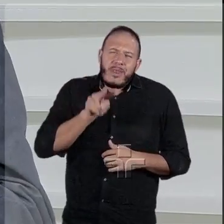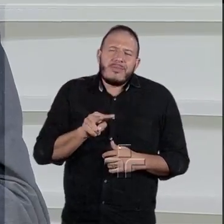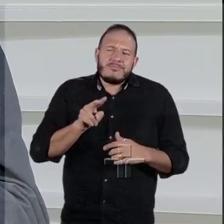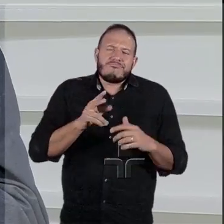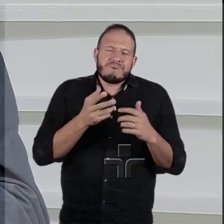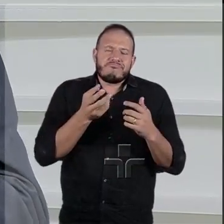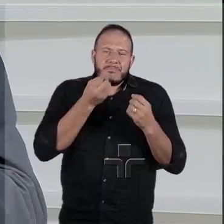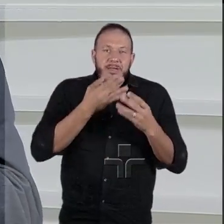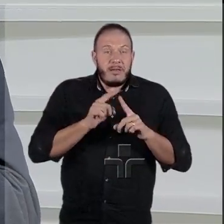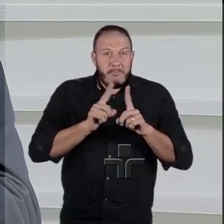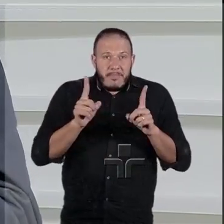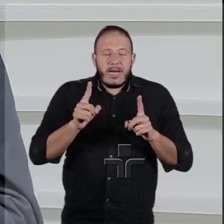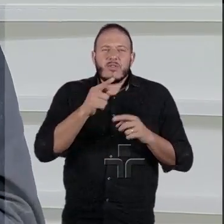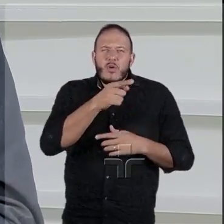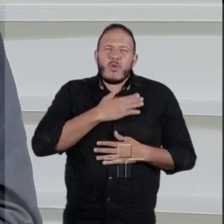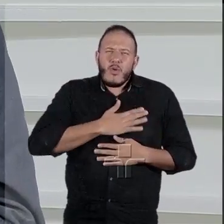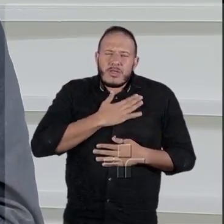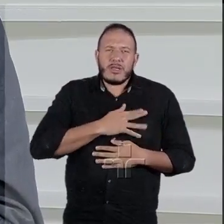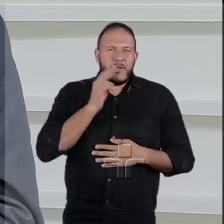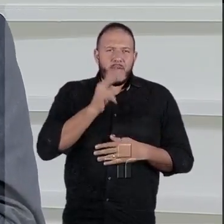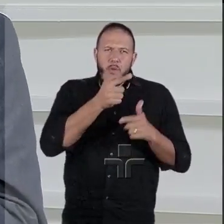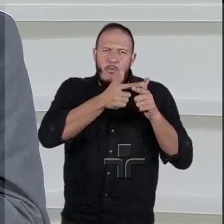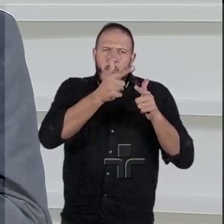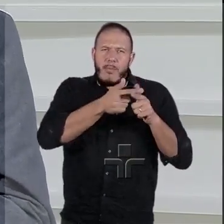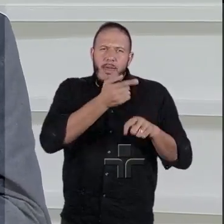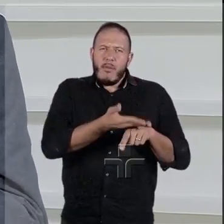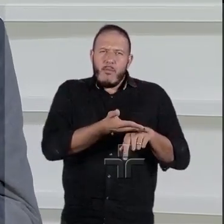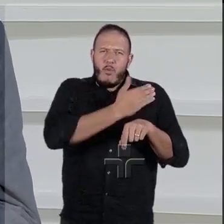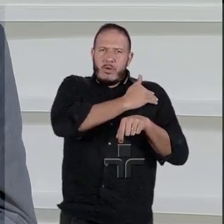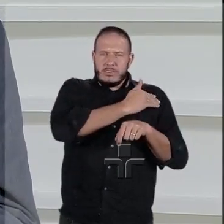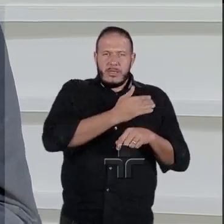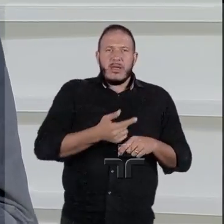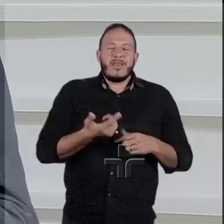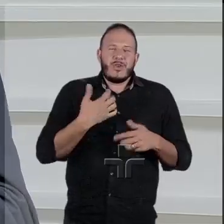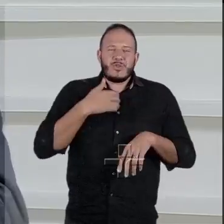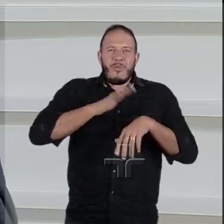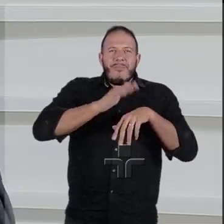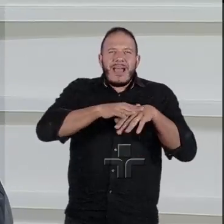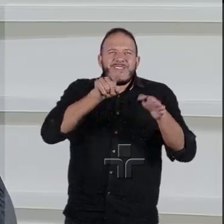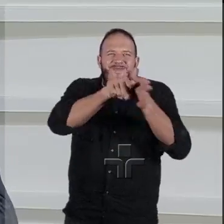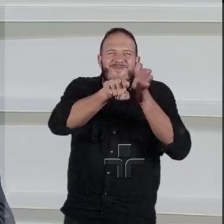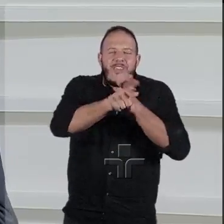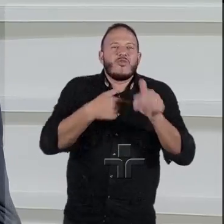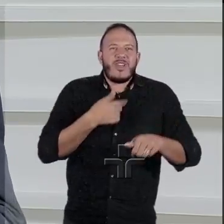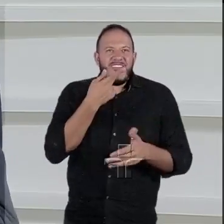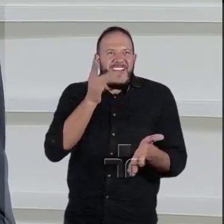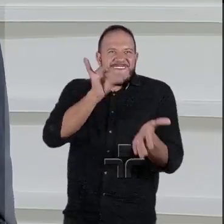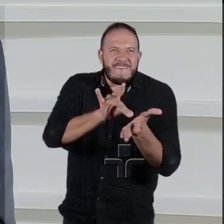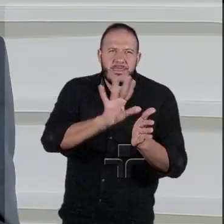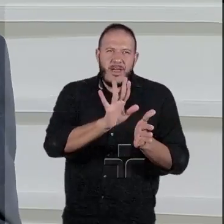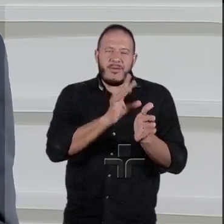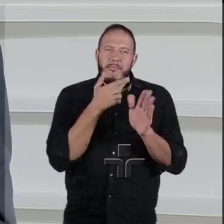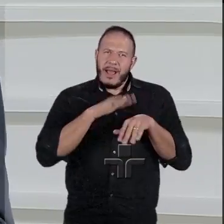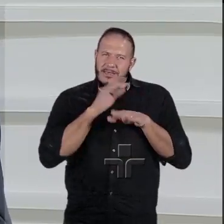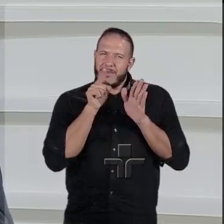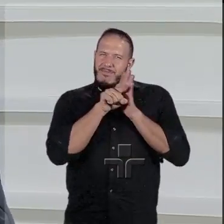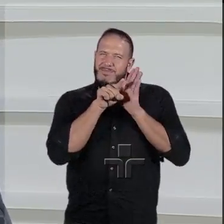de ver um problema anterior. Eu sou mais um perguntador do que um afirmador, mas, enfim, já